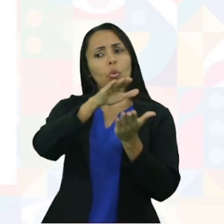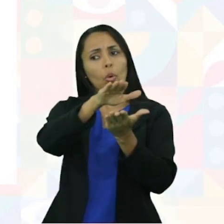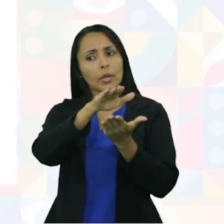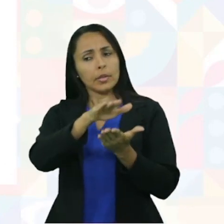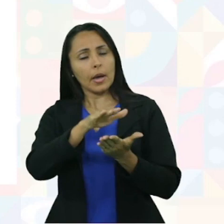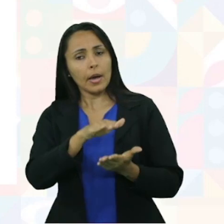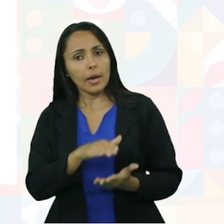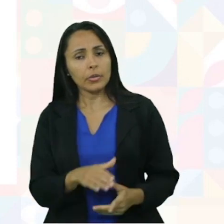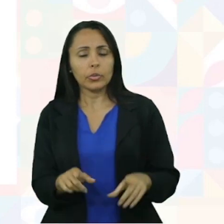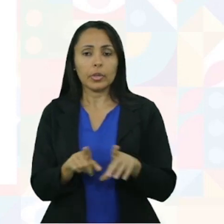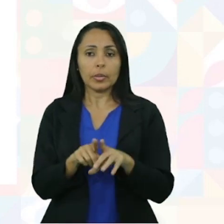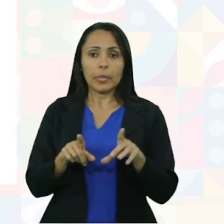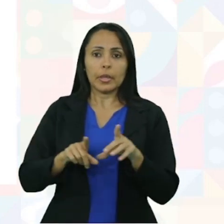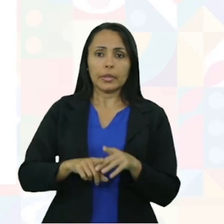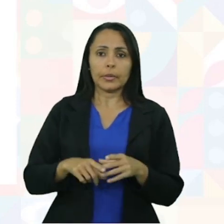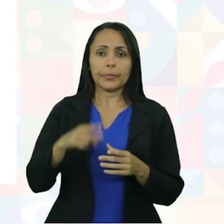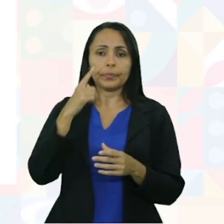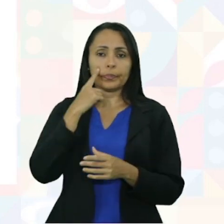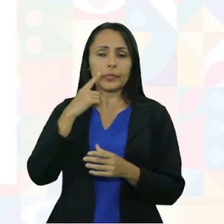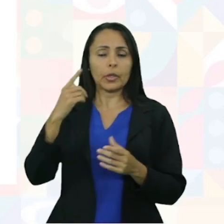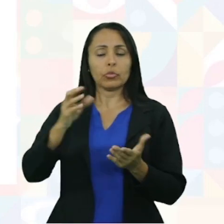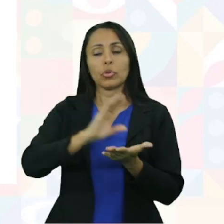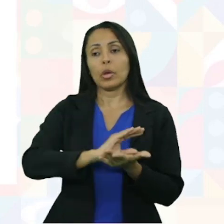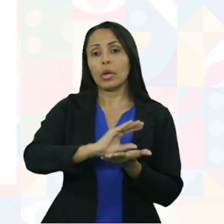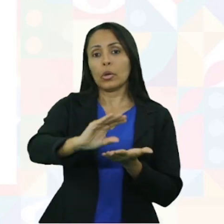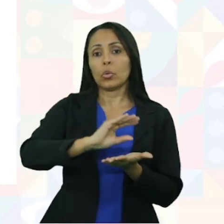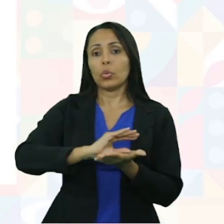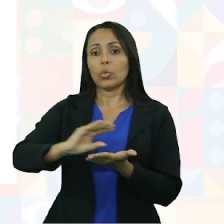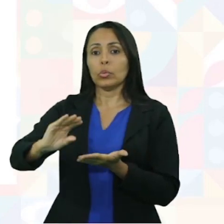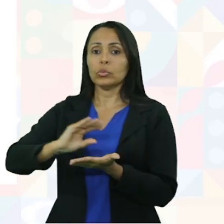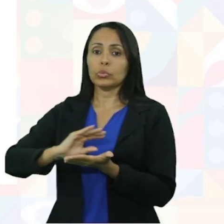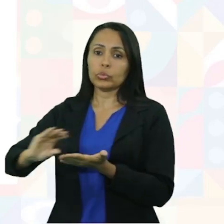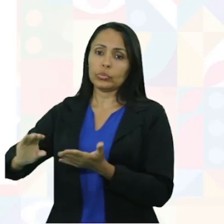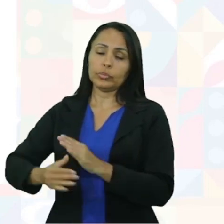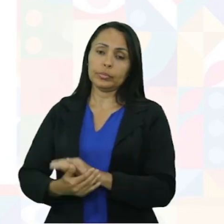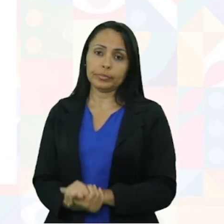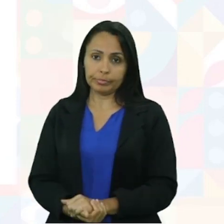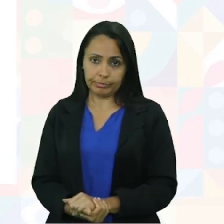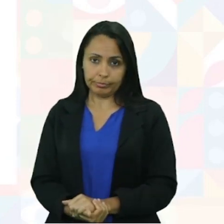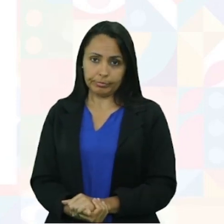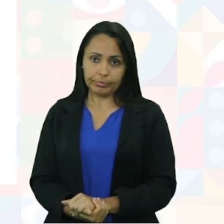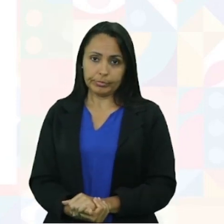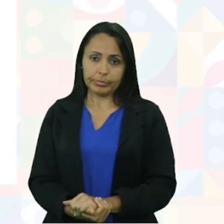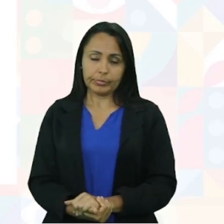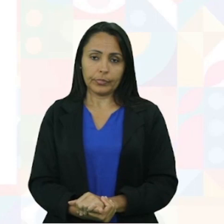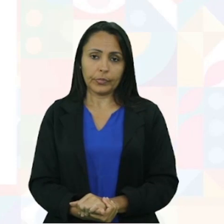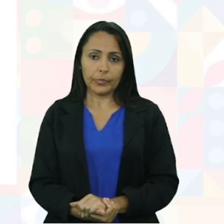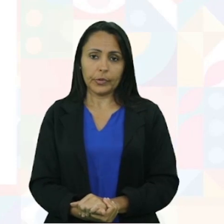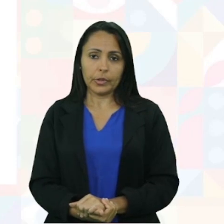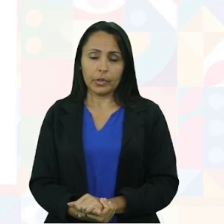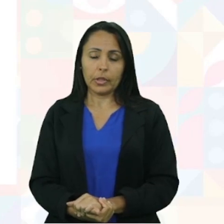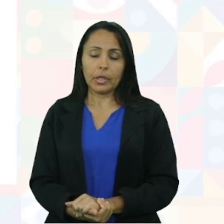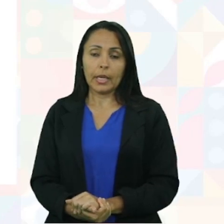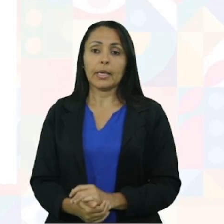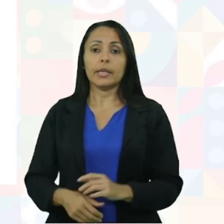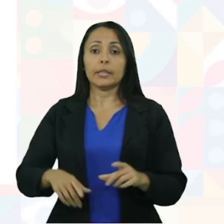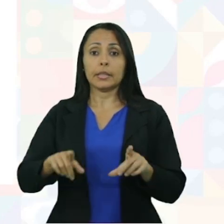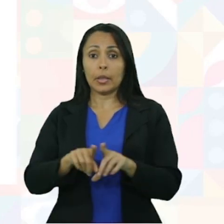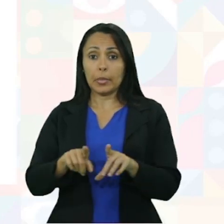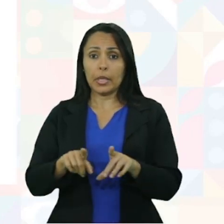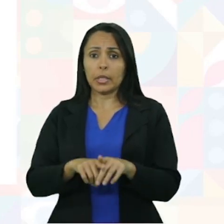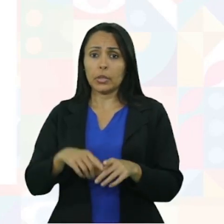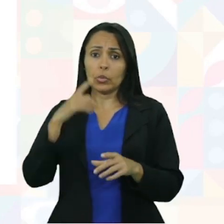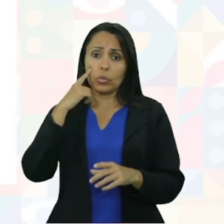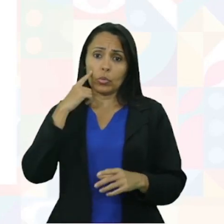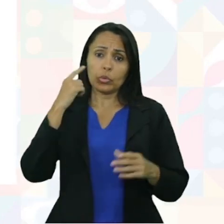com relação aos recursos, né, que chegam, que saem, e também os recibos, né, do que foi